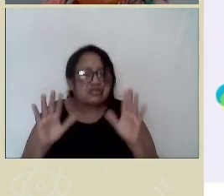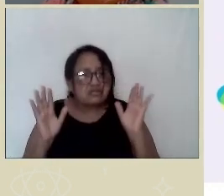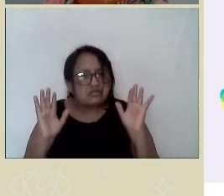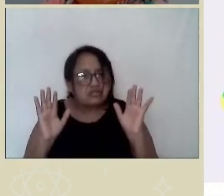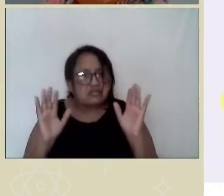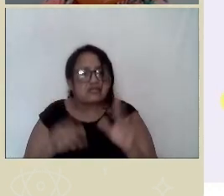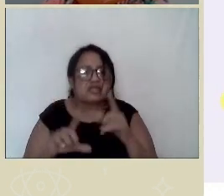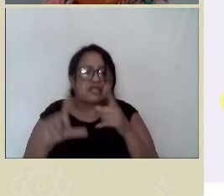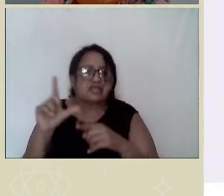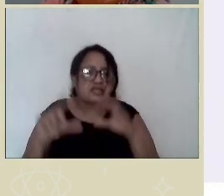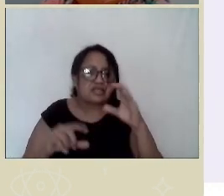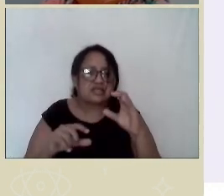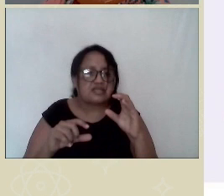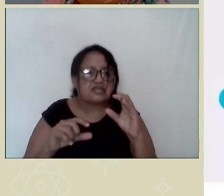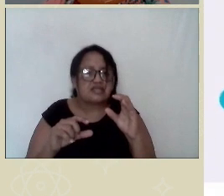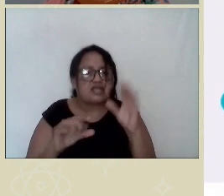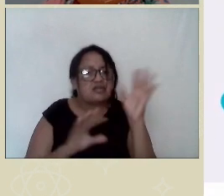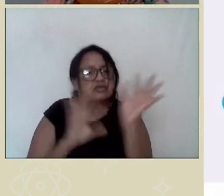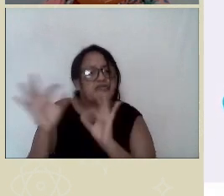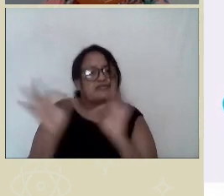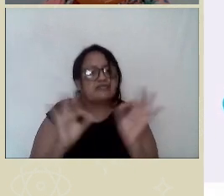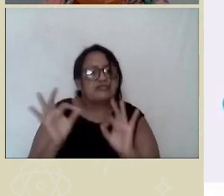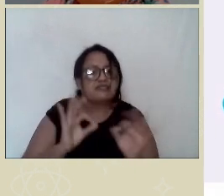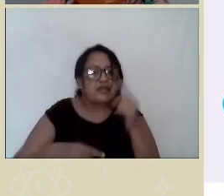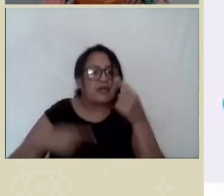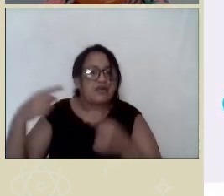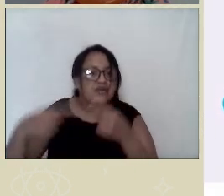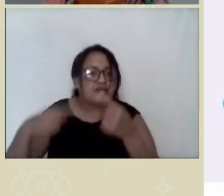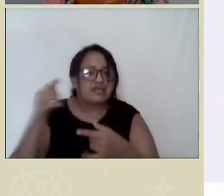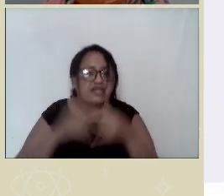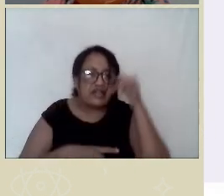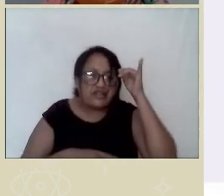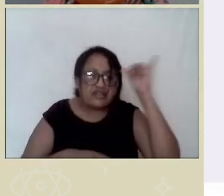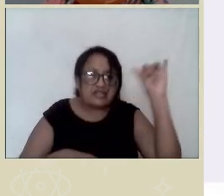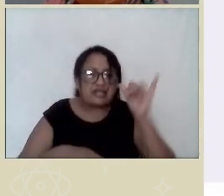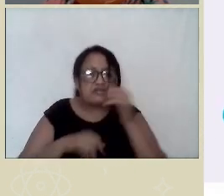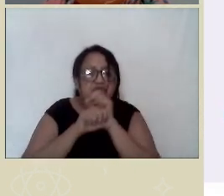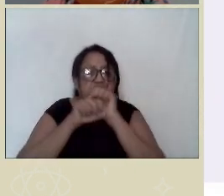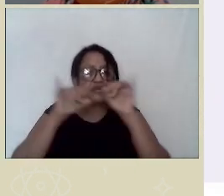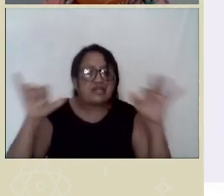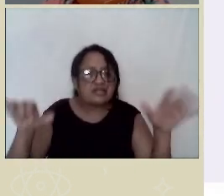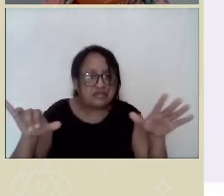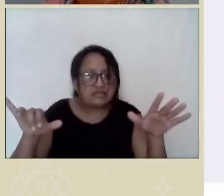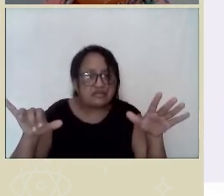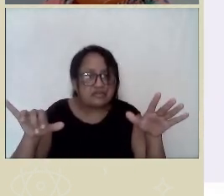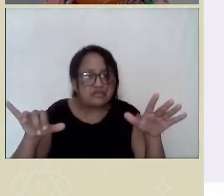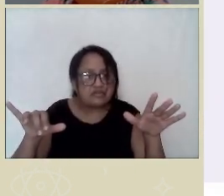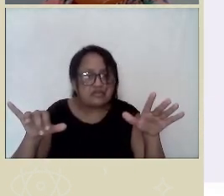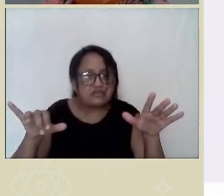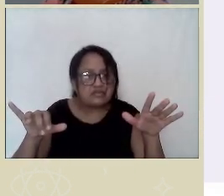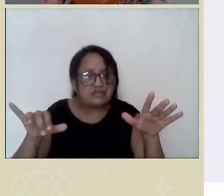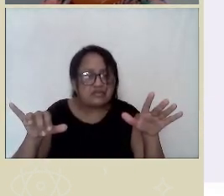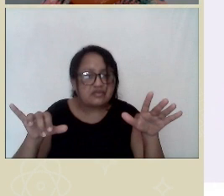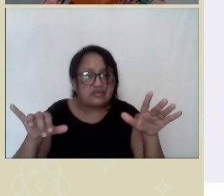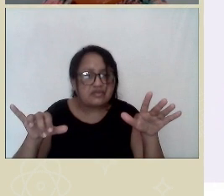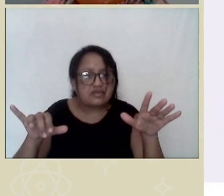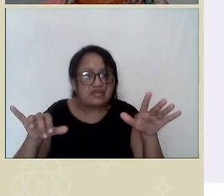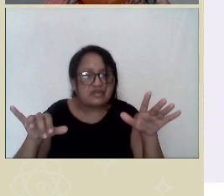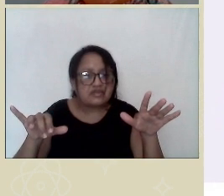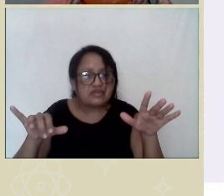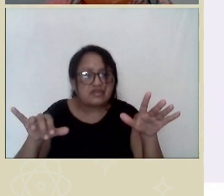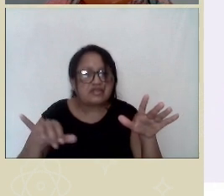elaboraram políticas para evitar a propagação de desinformação sobre vacinas sobre vacinas ó qual a diferença entre